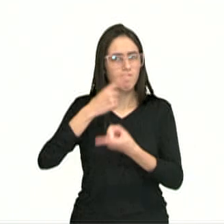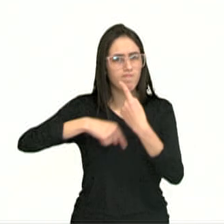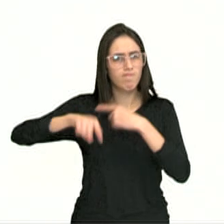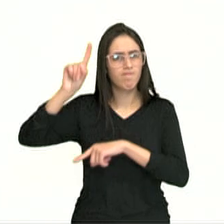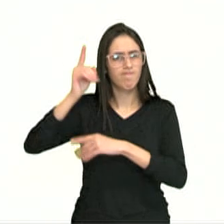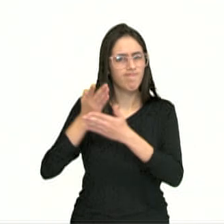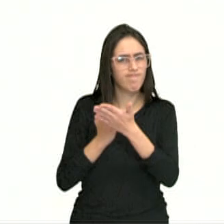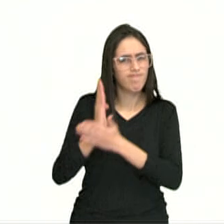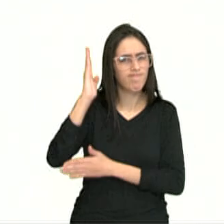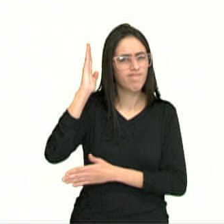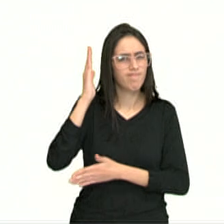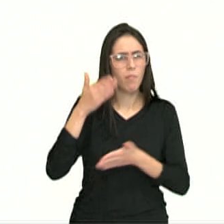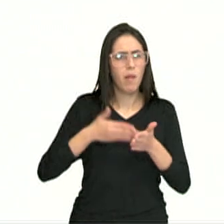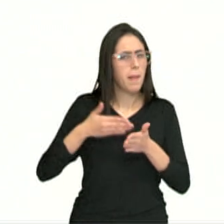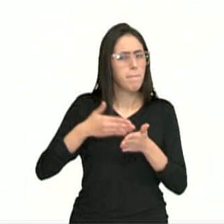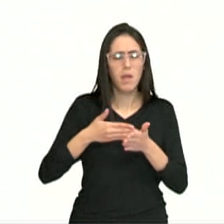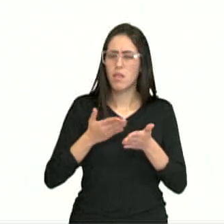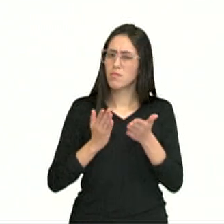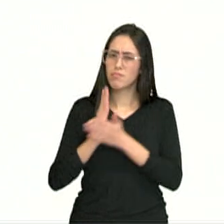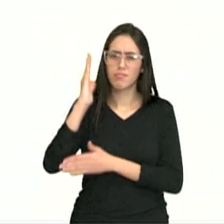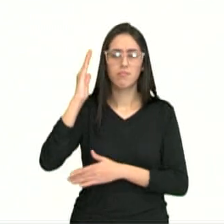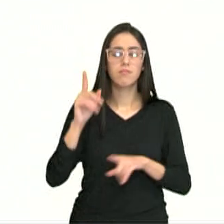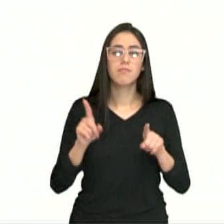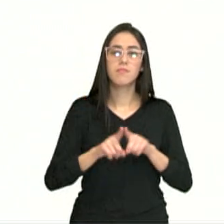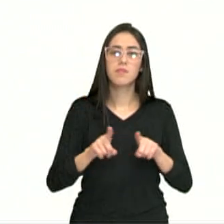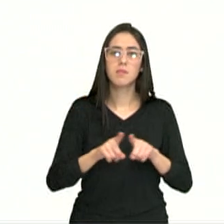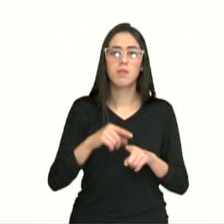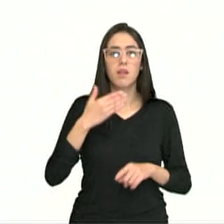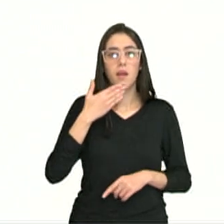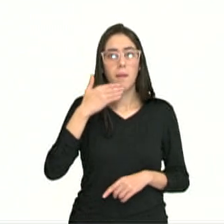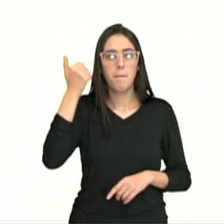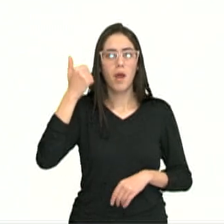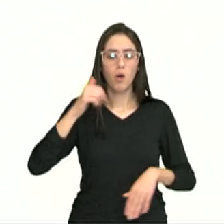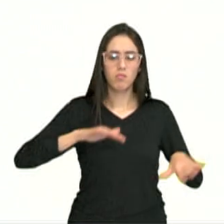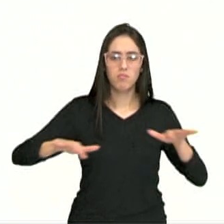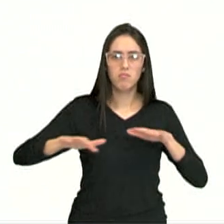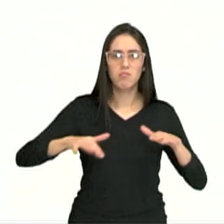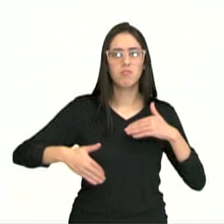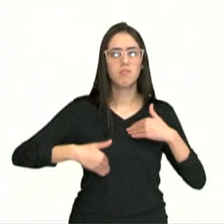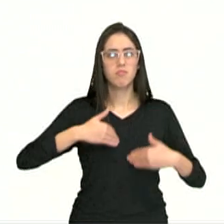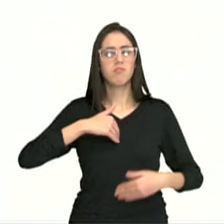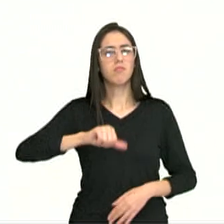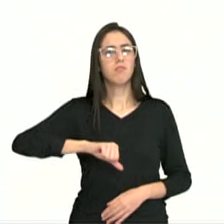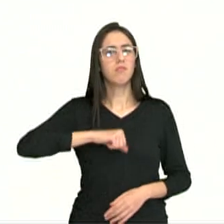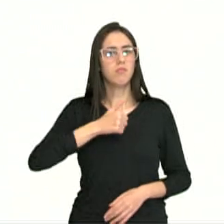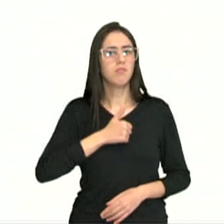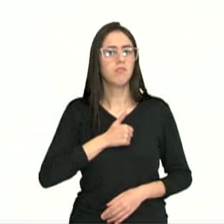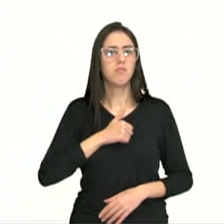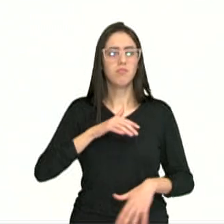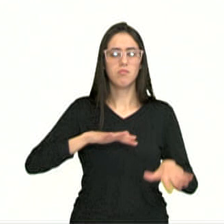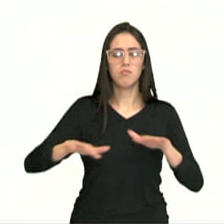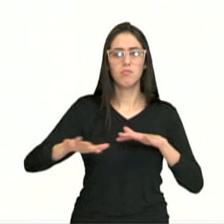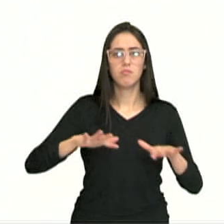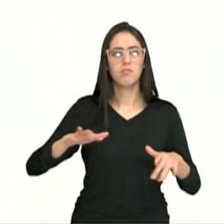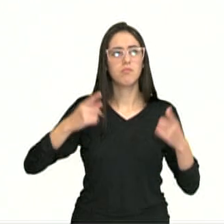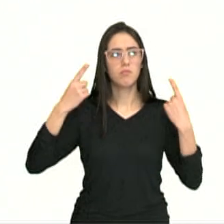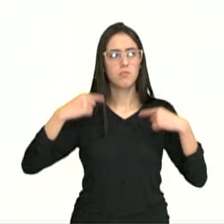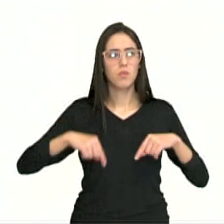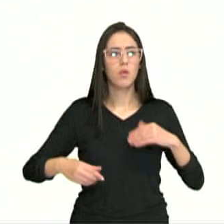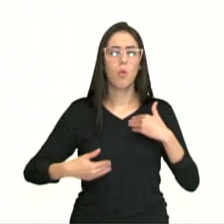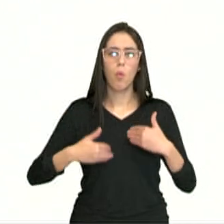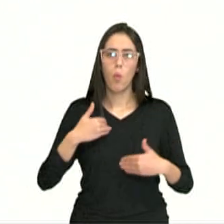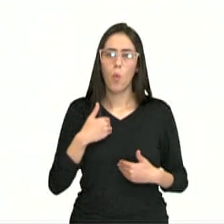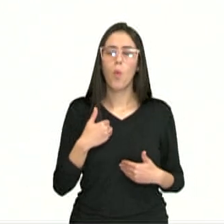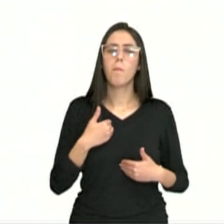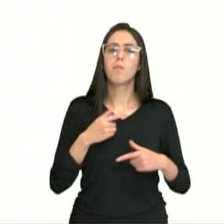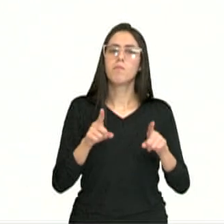individuais, melhora da coordenação motora, da autoestima, da flexibilidade do condicionamento físico,